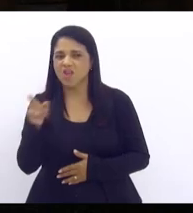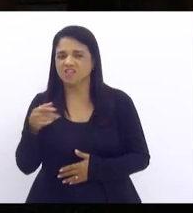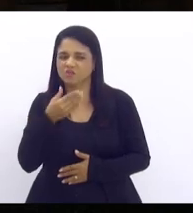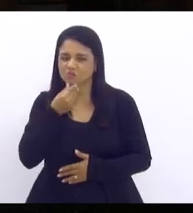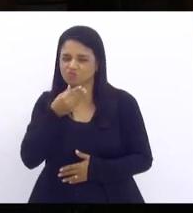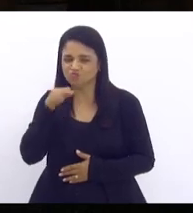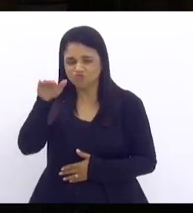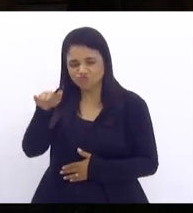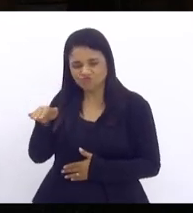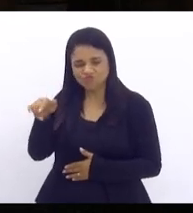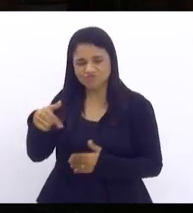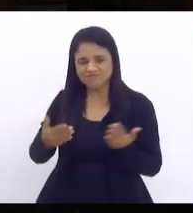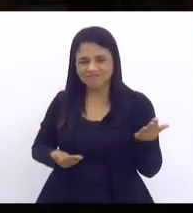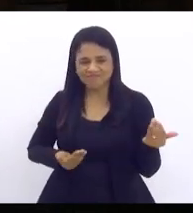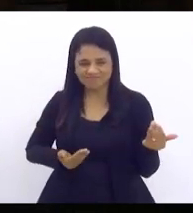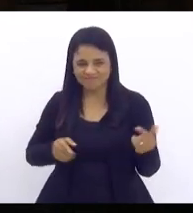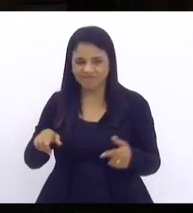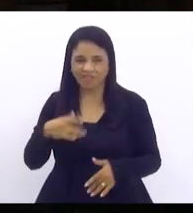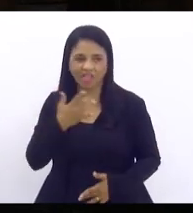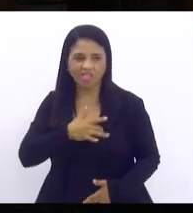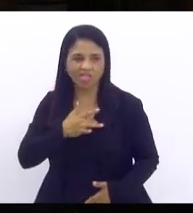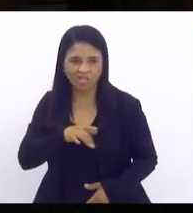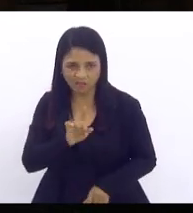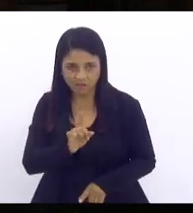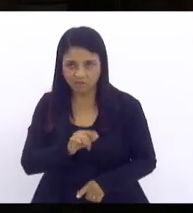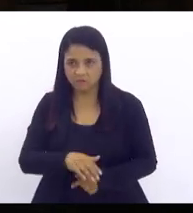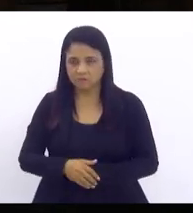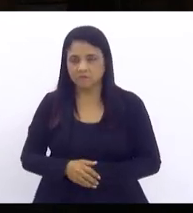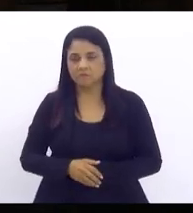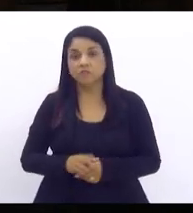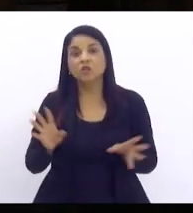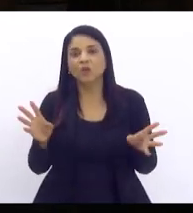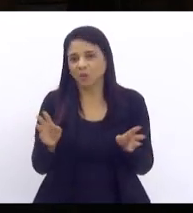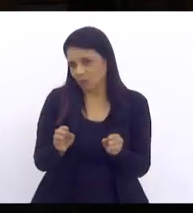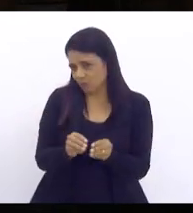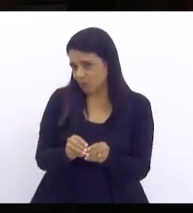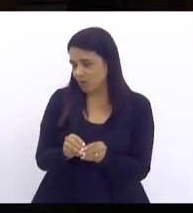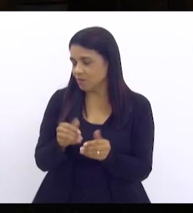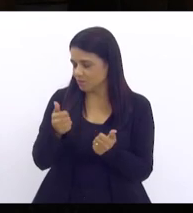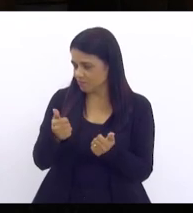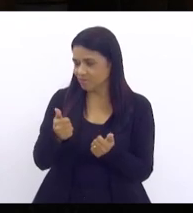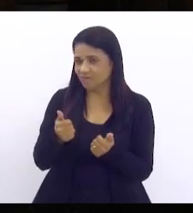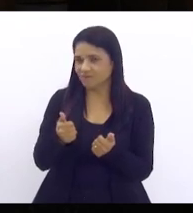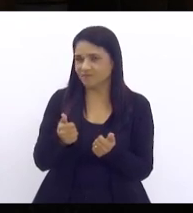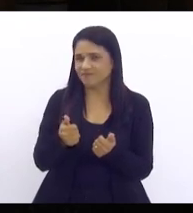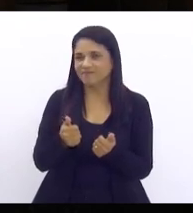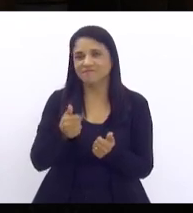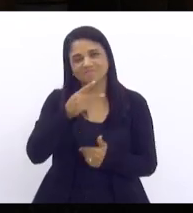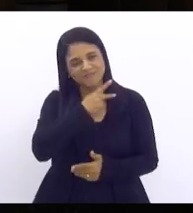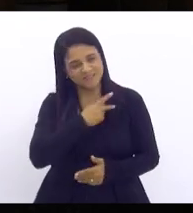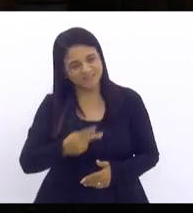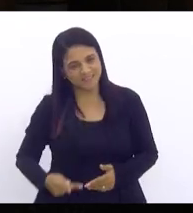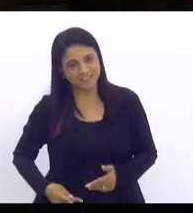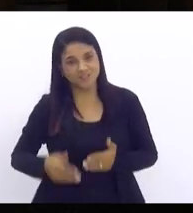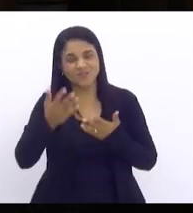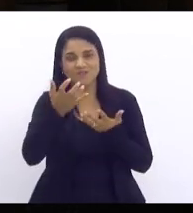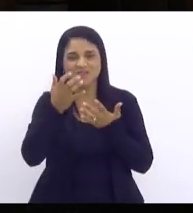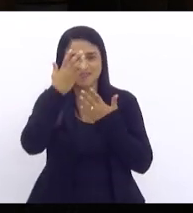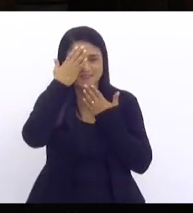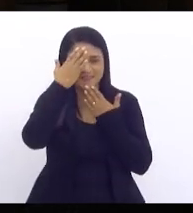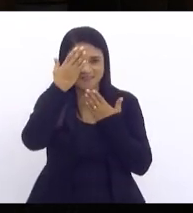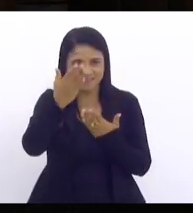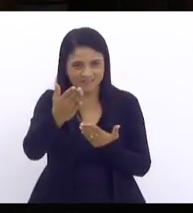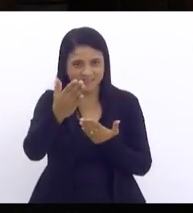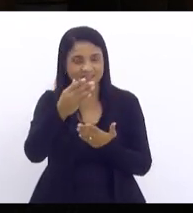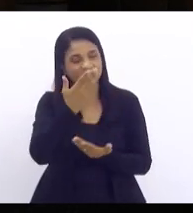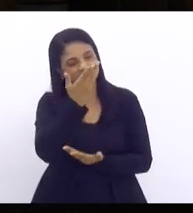garotinhos que muitos têm pena. Para concluir, por favor. Já concluído, presidente. Quero aqui agradecer a